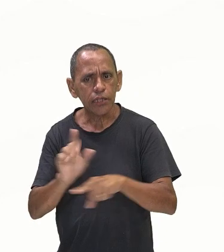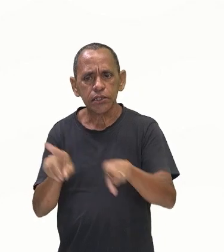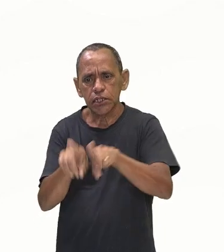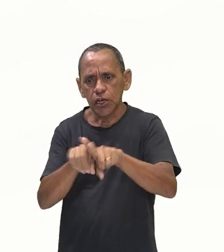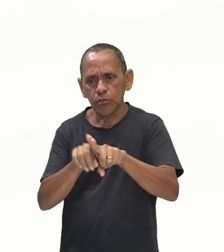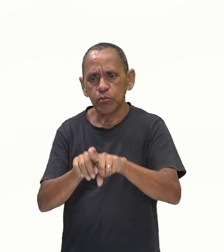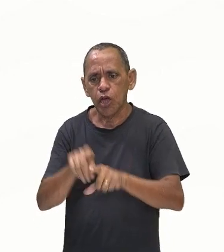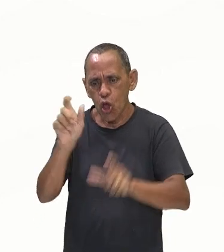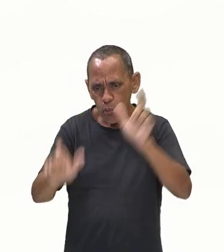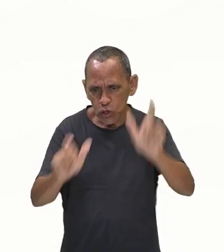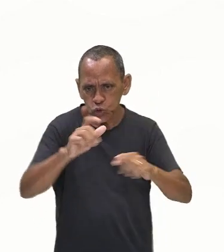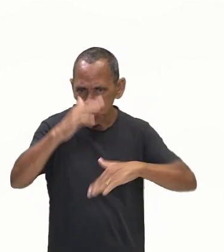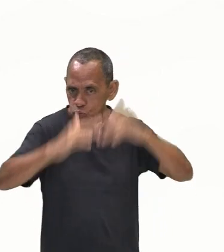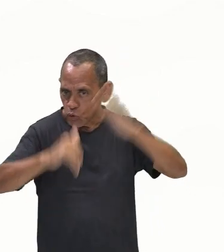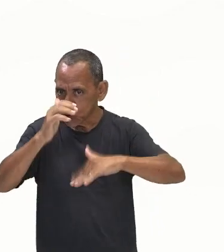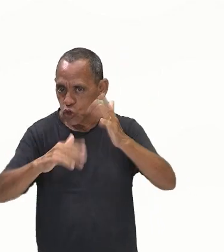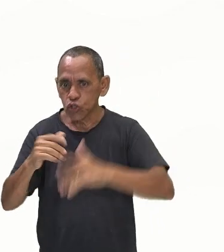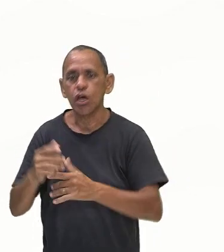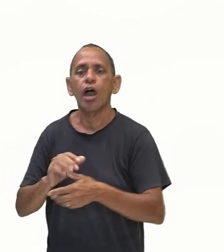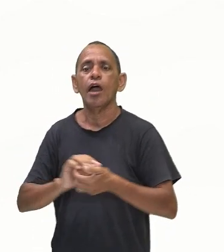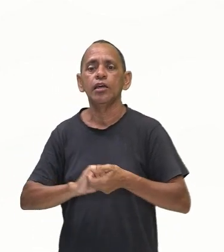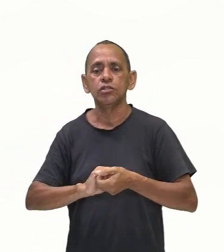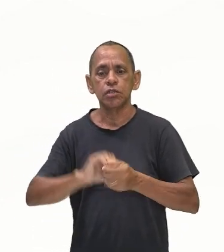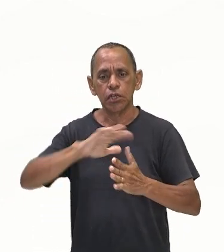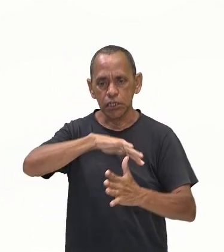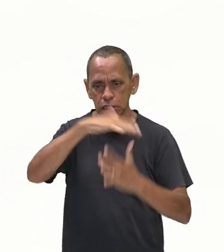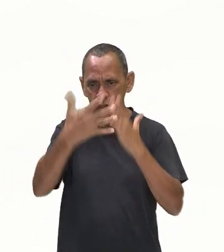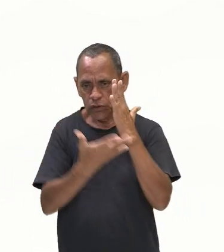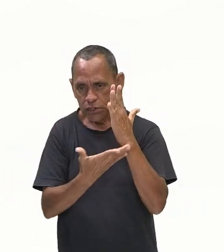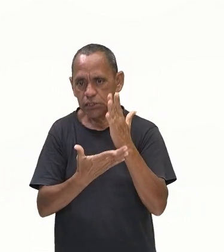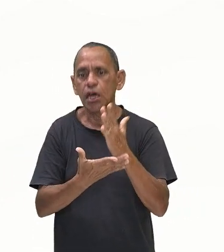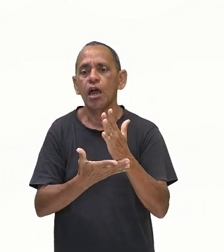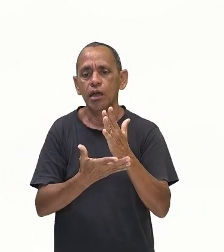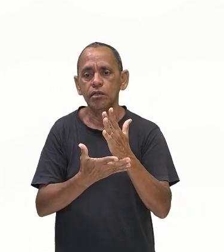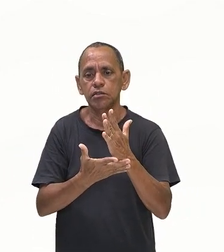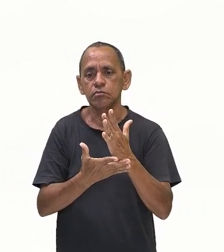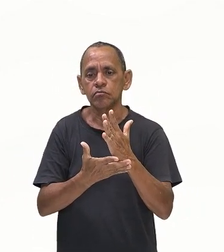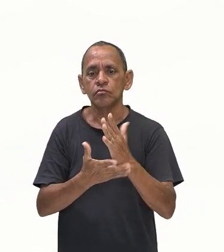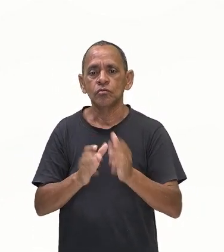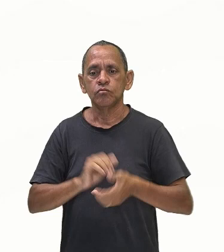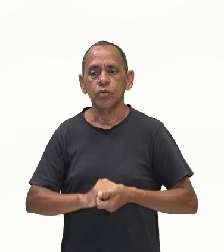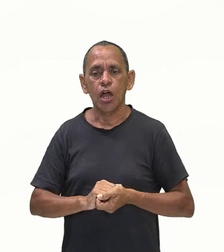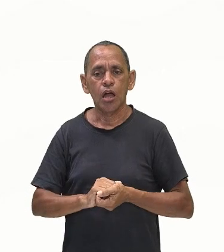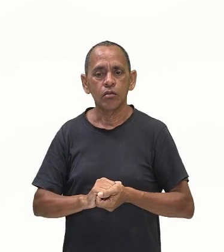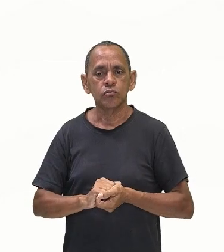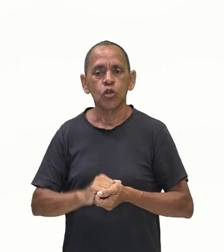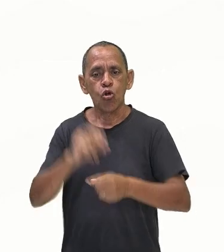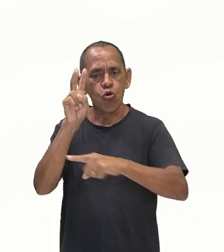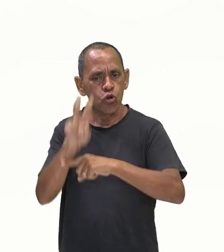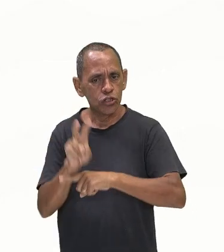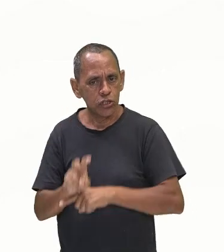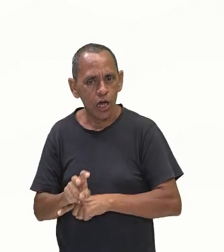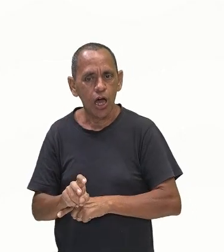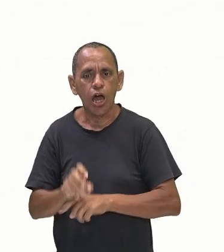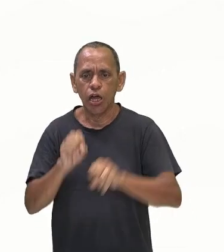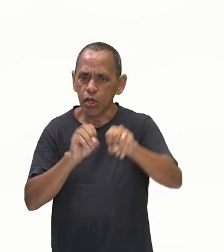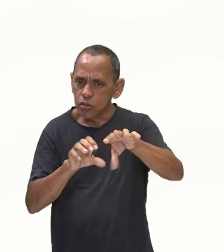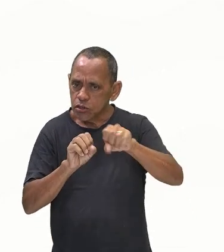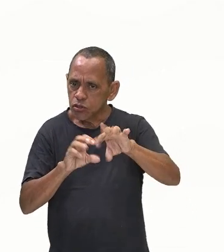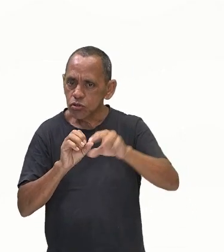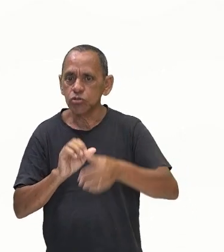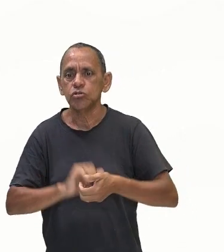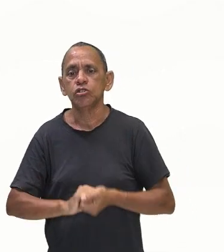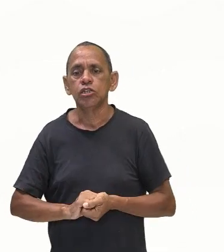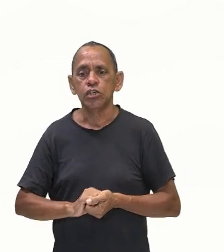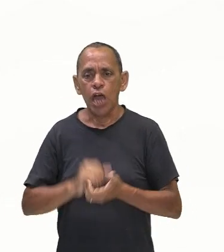de profissionais para atenderem às necessidades especiais desses alunos. Então, se eu estou ali fazendo uma escola especializada,